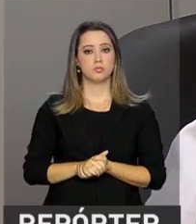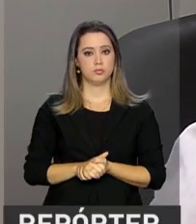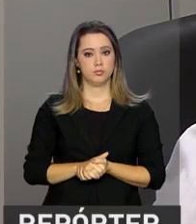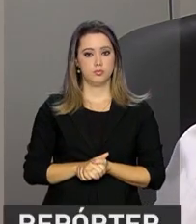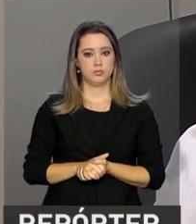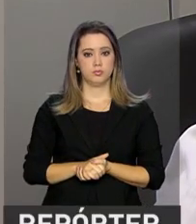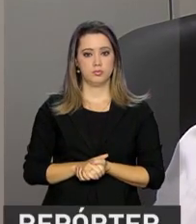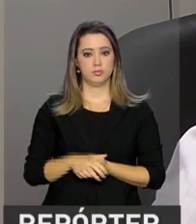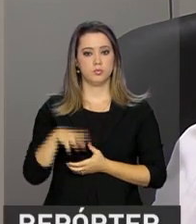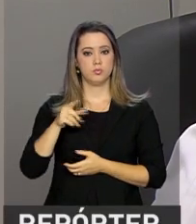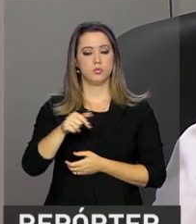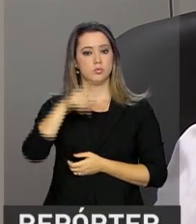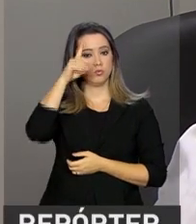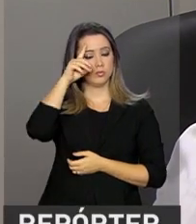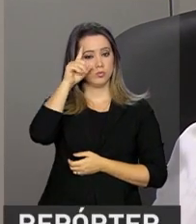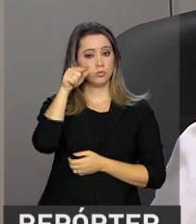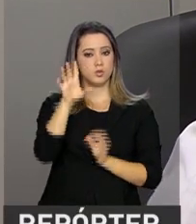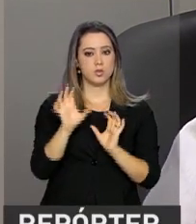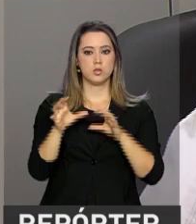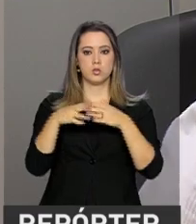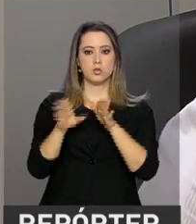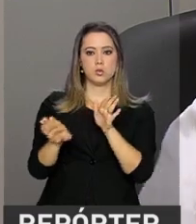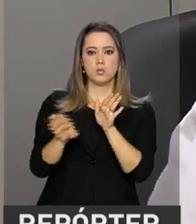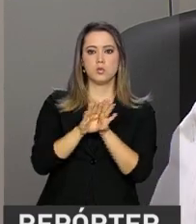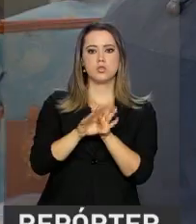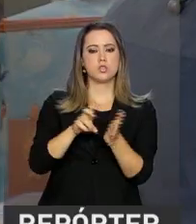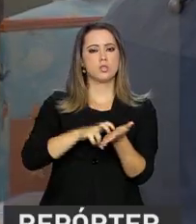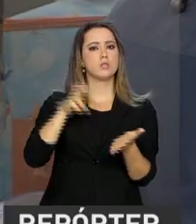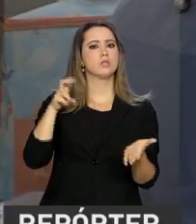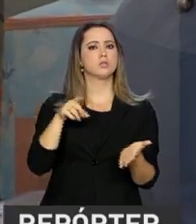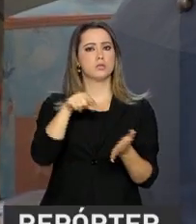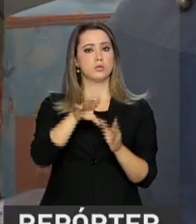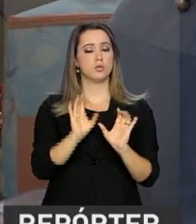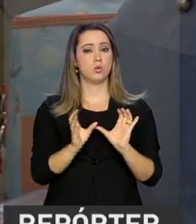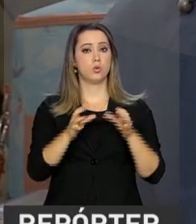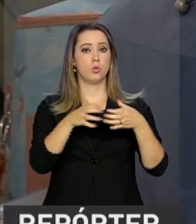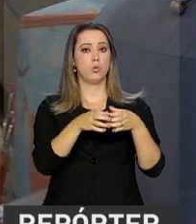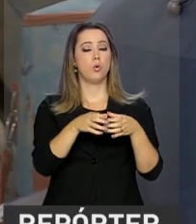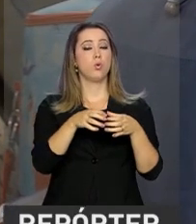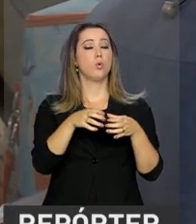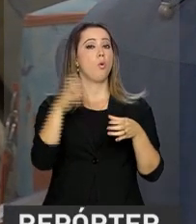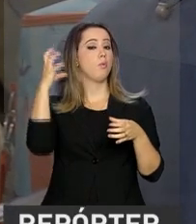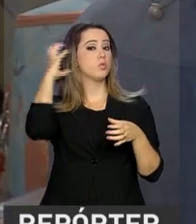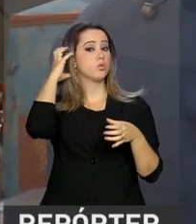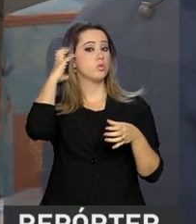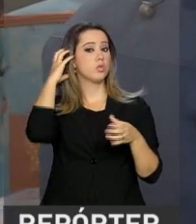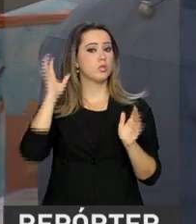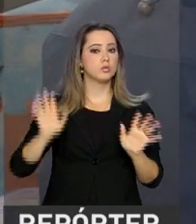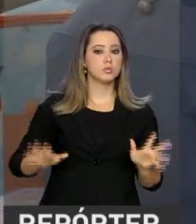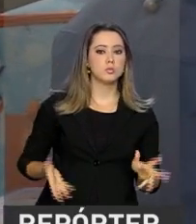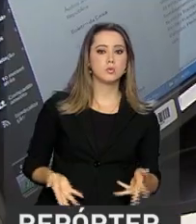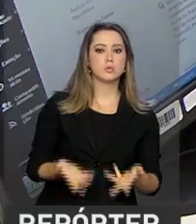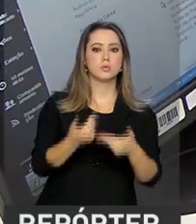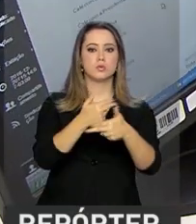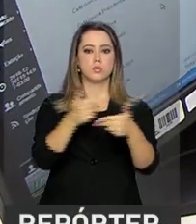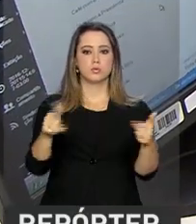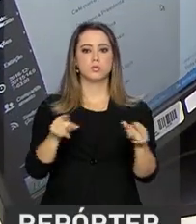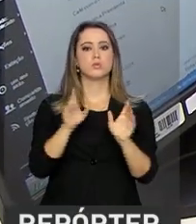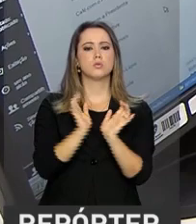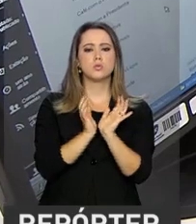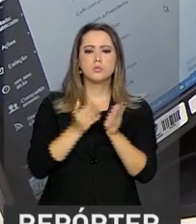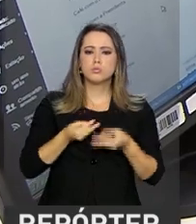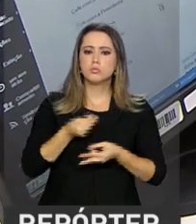todos os dias essa equipe chega cedo a redação da rede nacional de rádio para produzir conteúdos que são